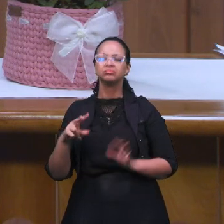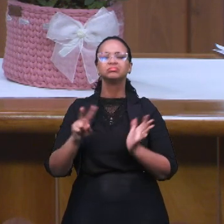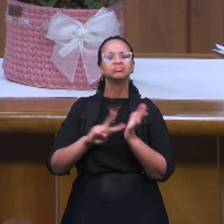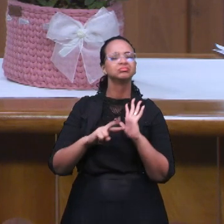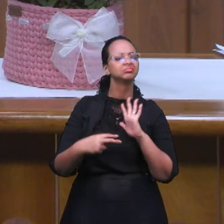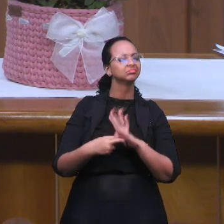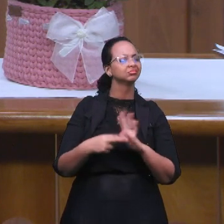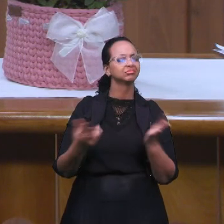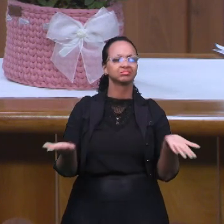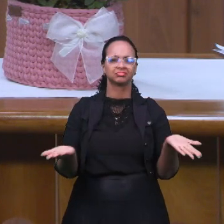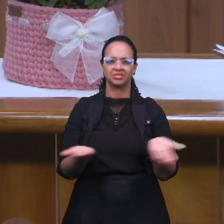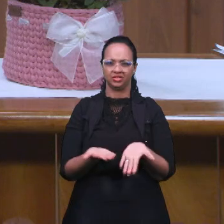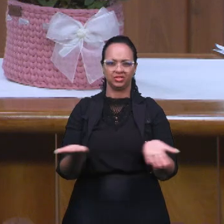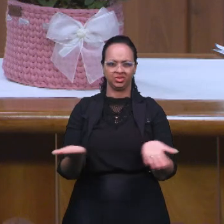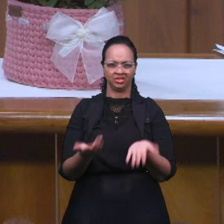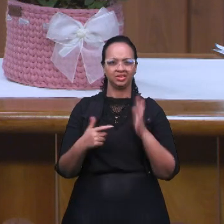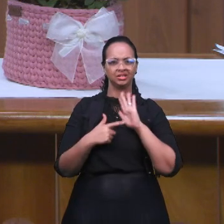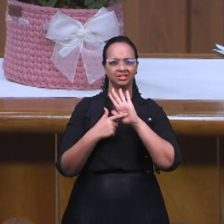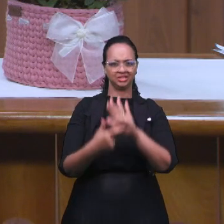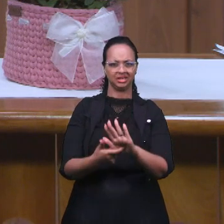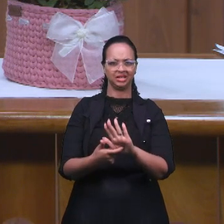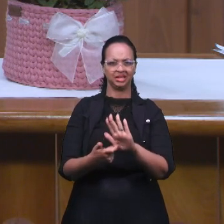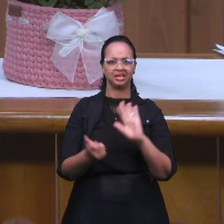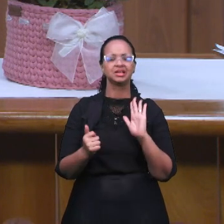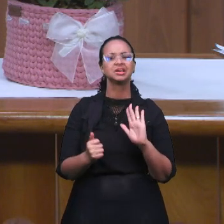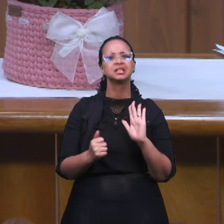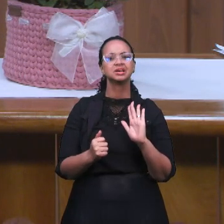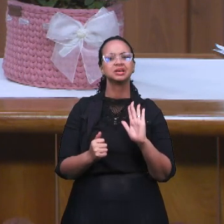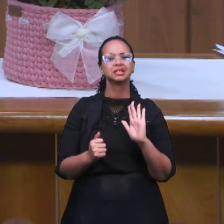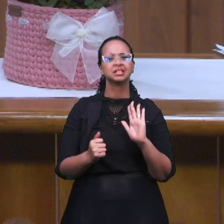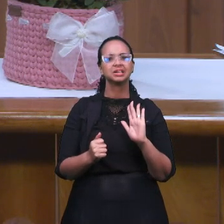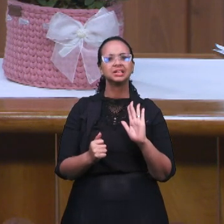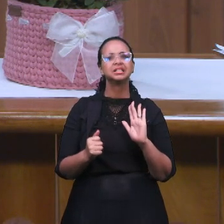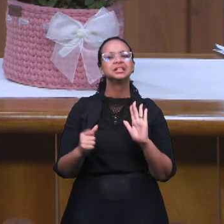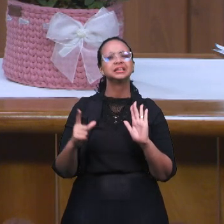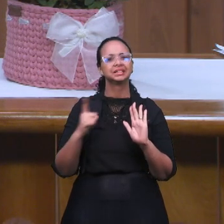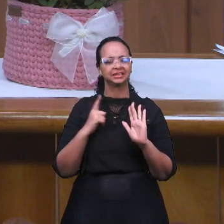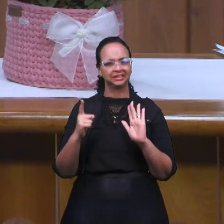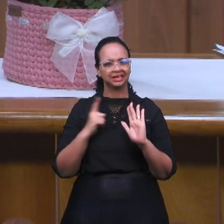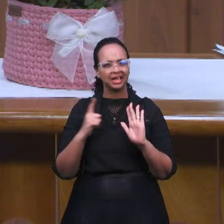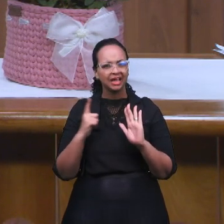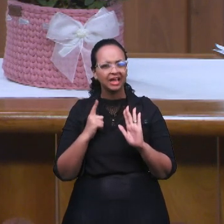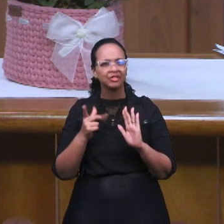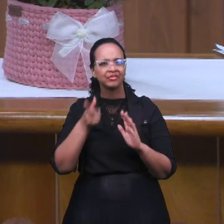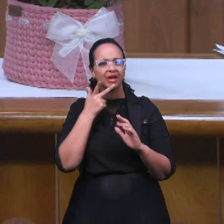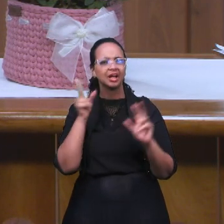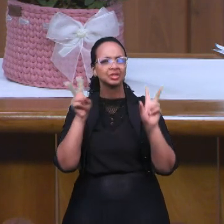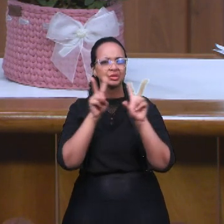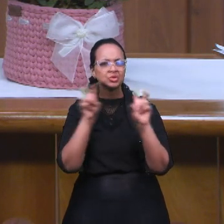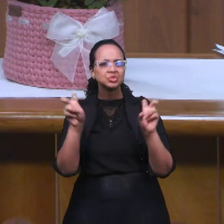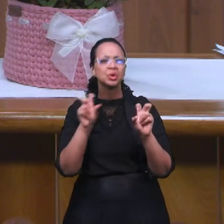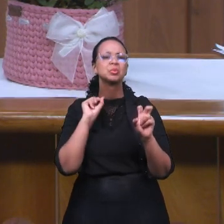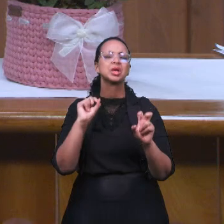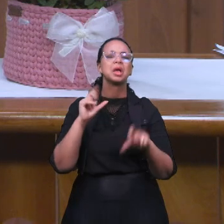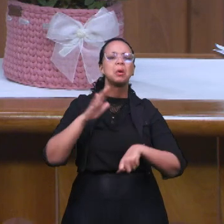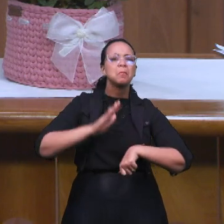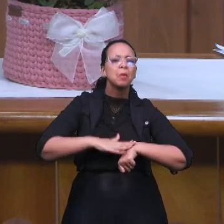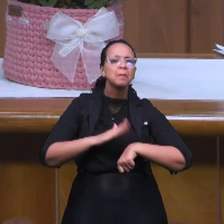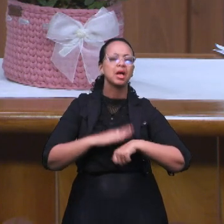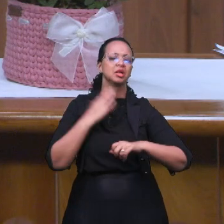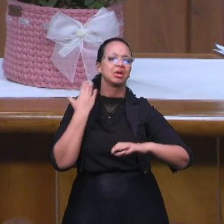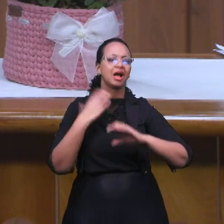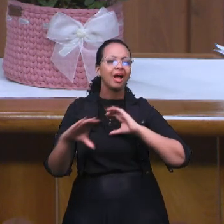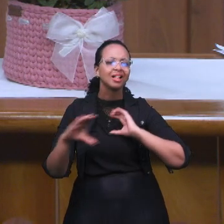né, e temos falado sobre o Nitsanim, estamos falando sobre o tempo de cantar. Então, uma série